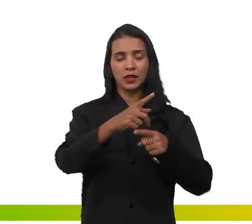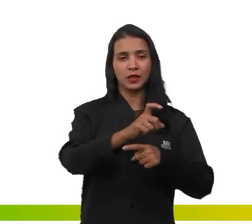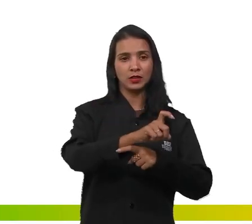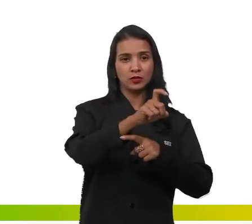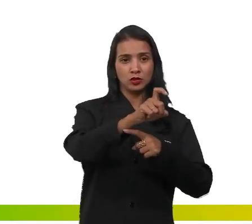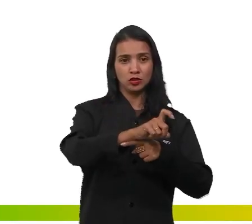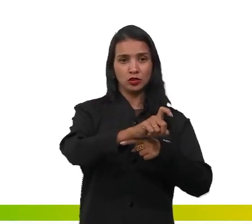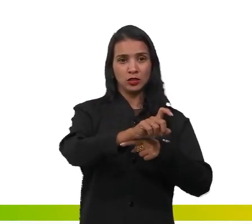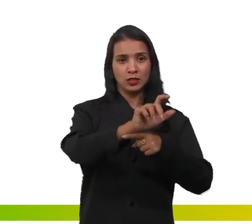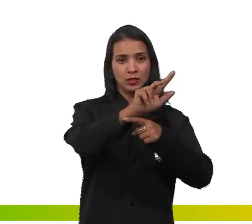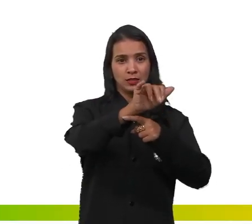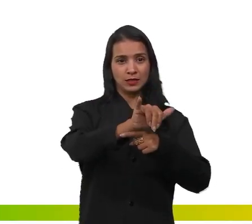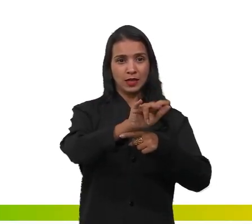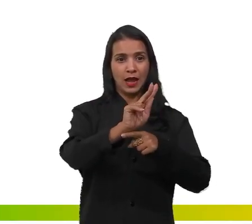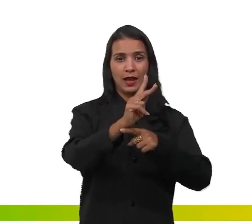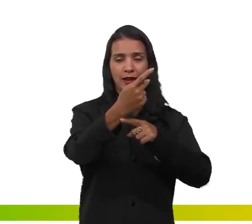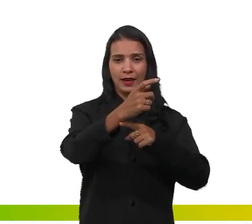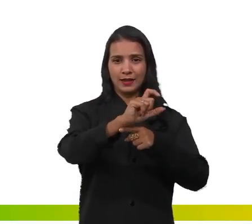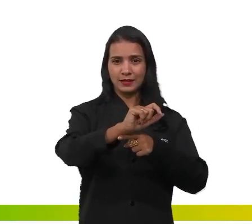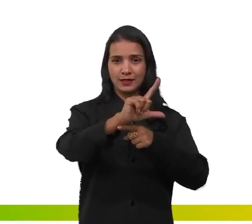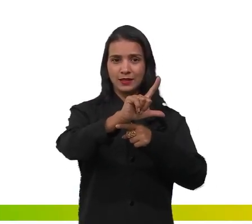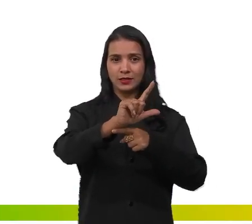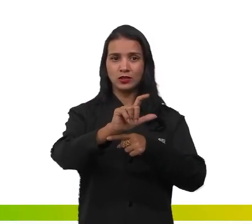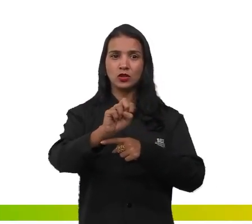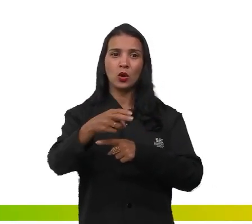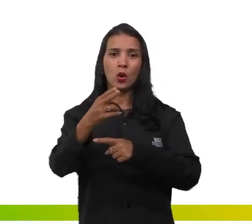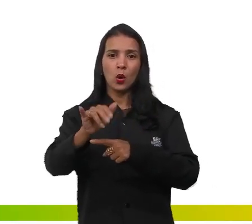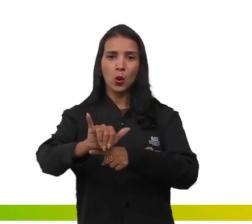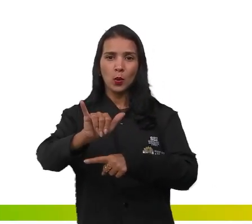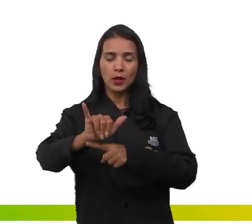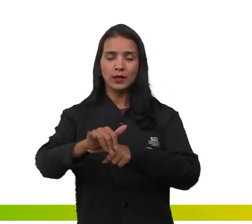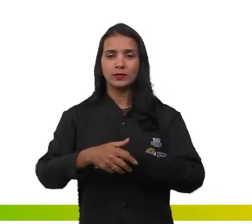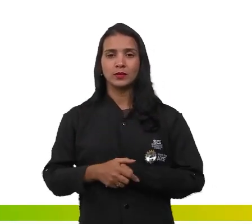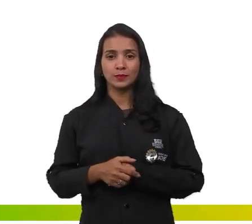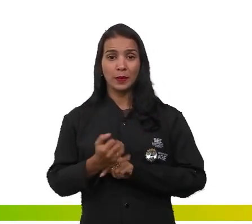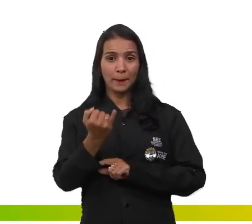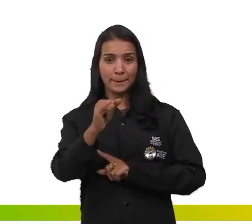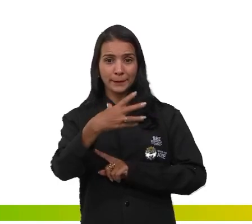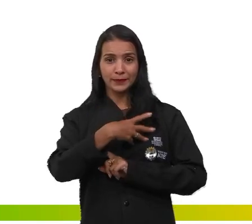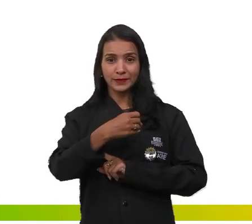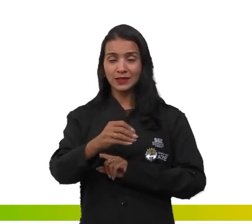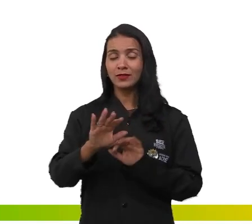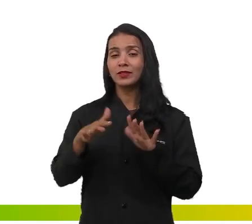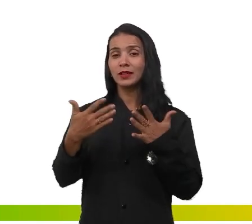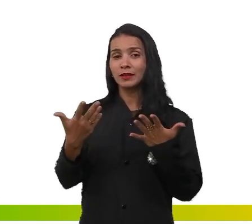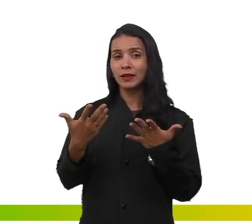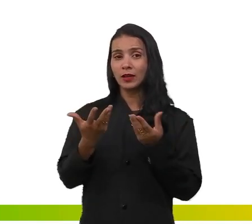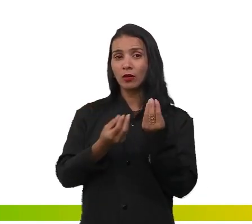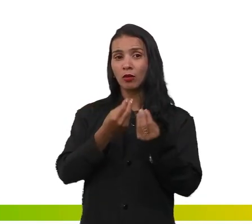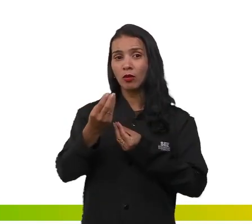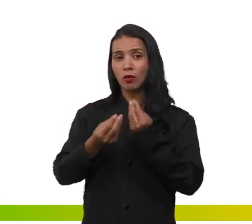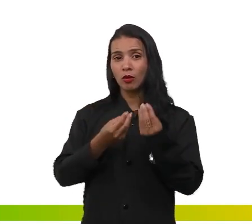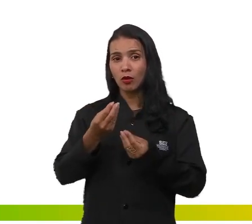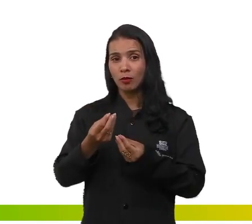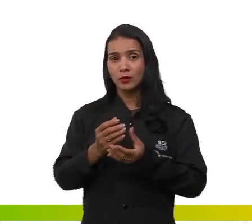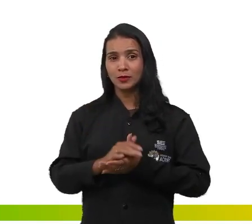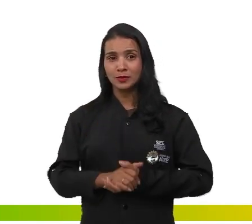O genótipo das filhas seria o quê? Qual desses genótipos seria, pessoal, com essas